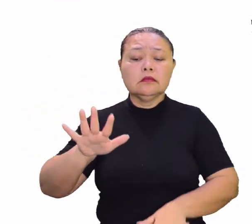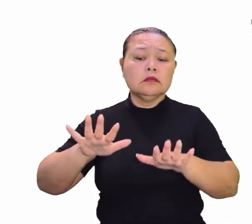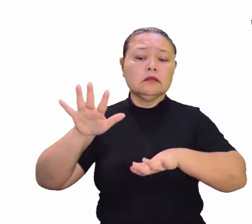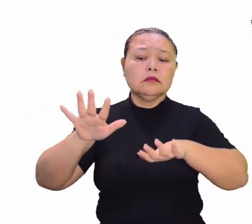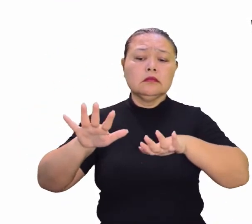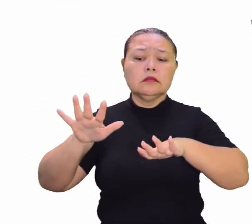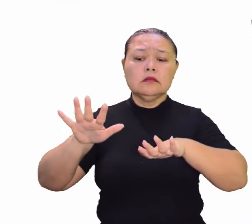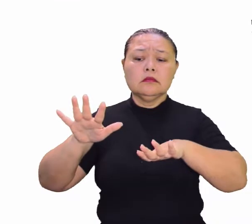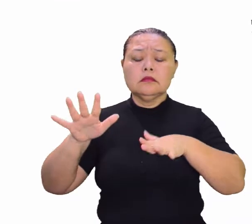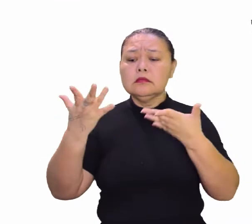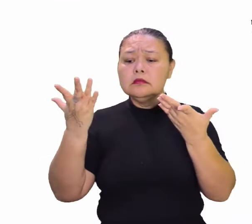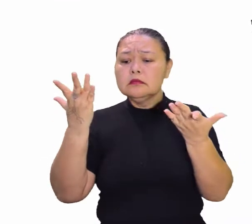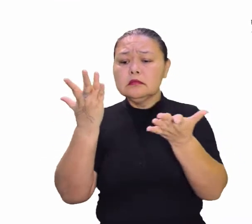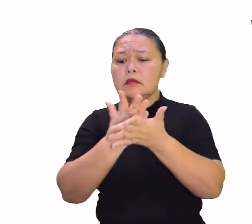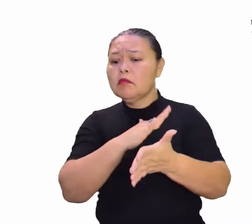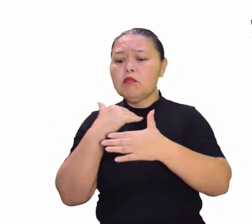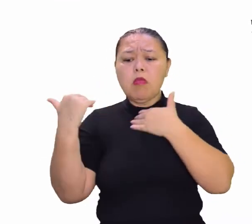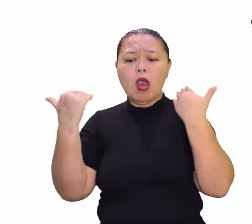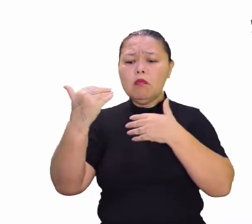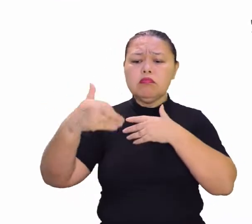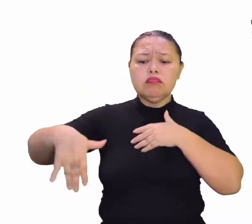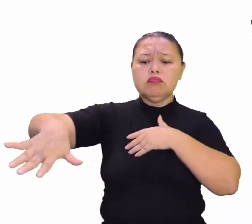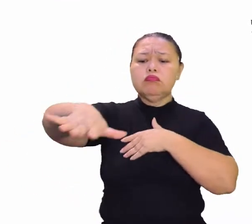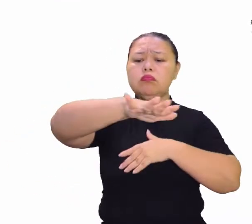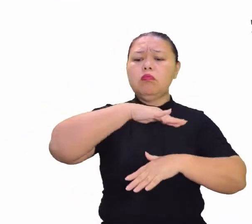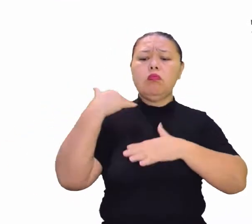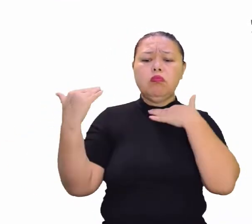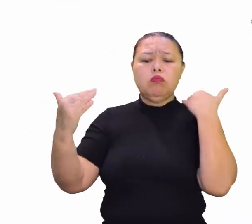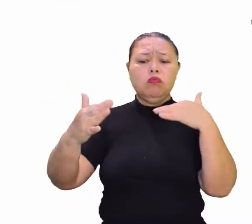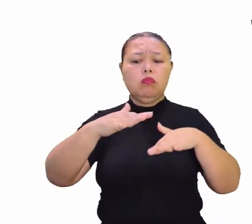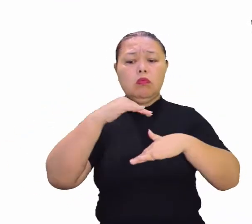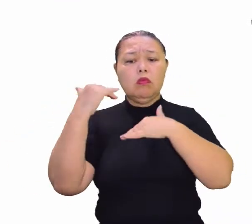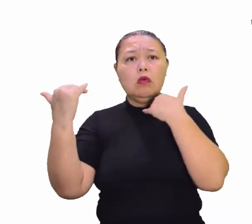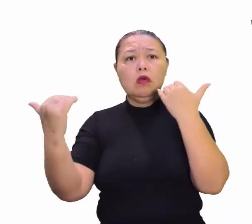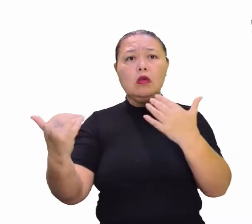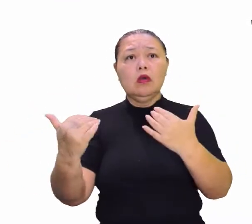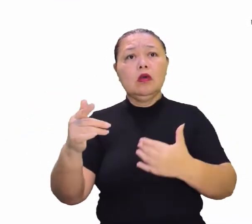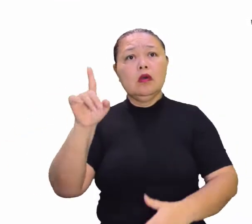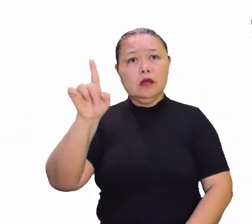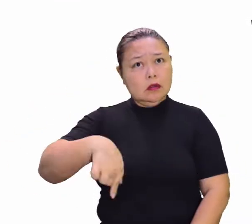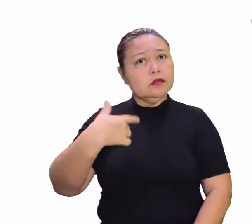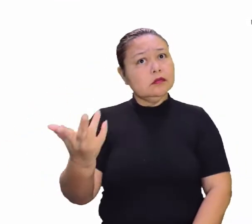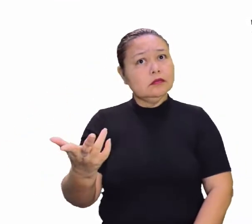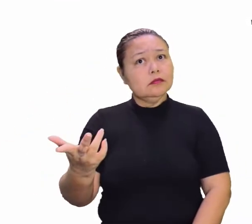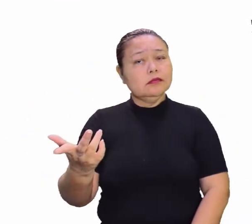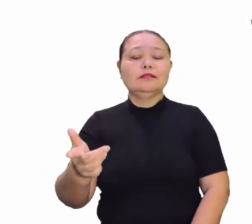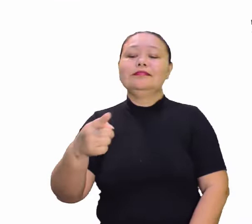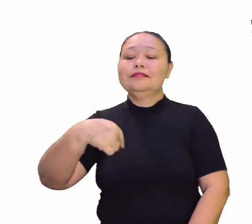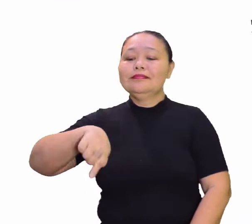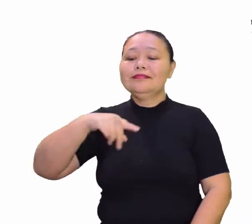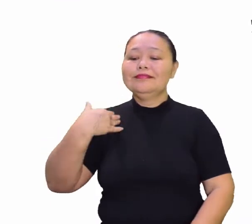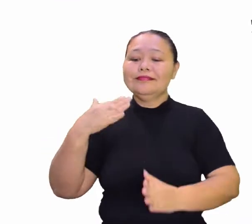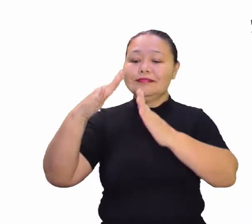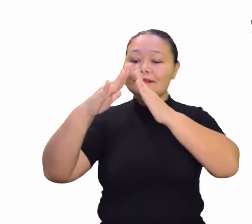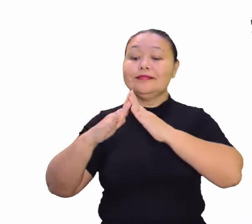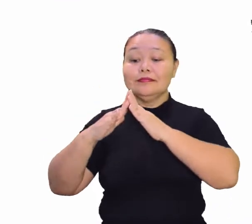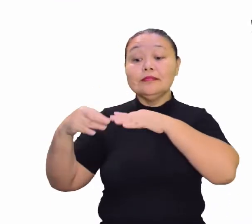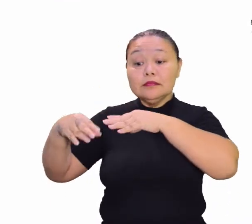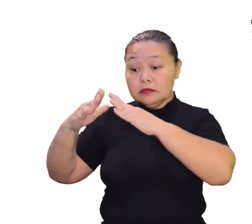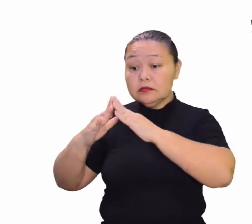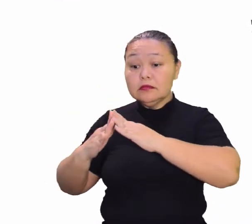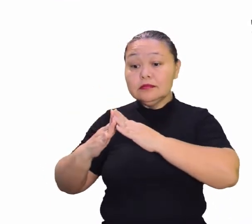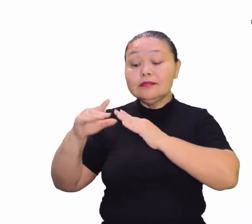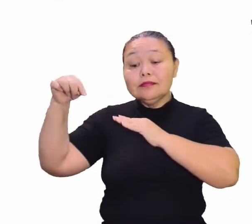um genocídio em relação aos indígenas nessa época. É isso, Rogério? E eles que habitavam essas